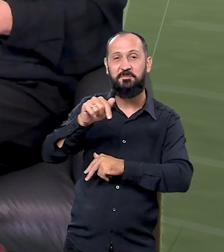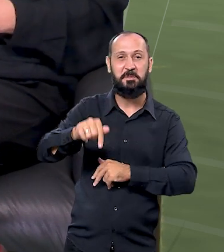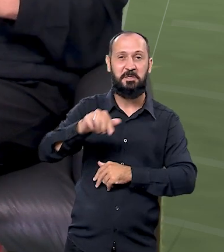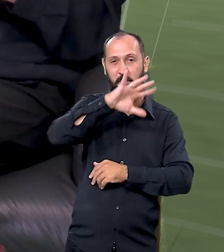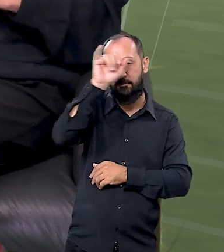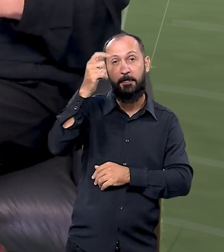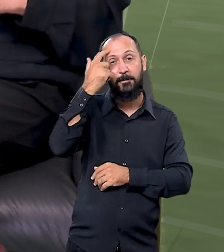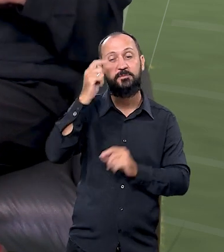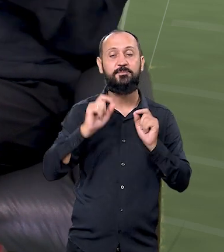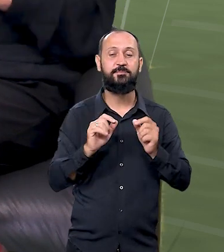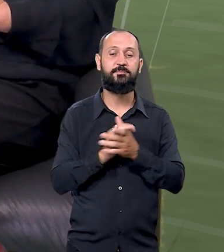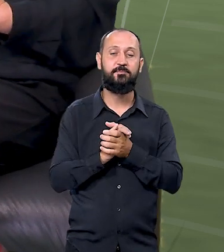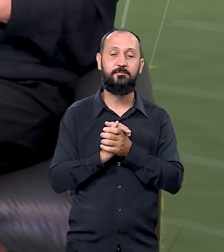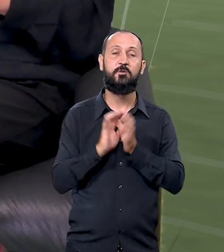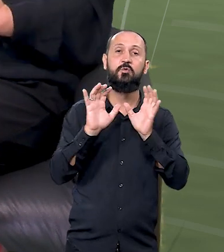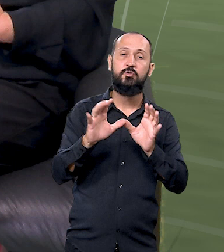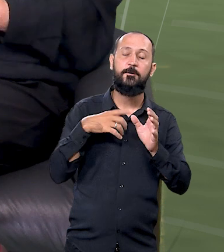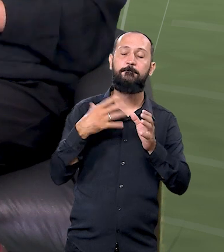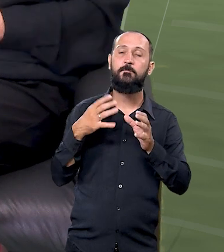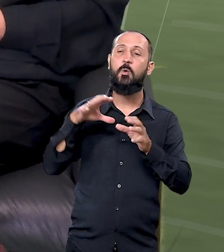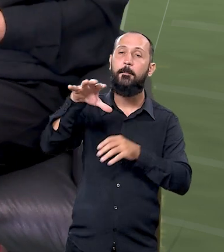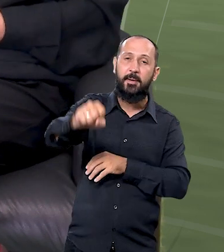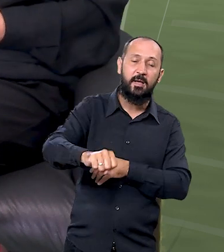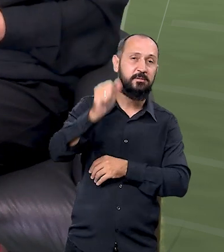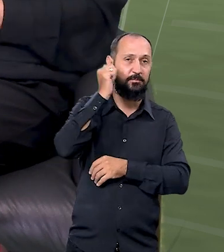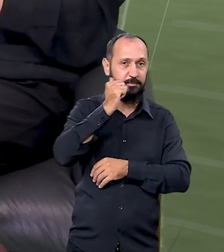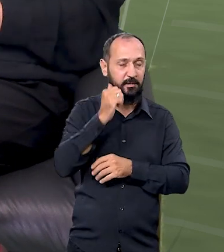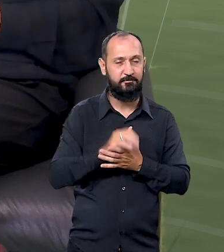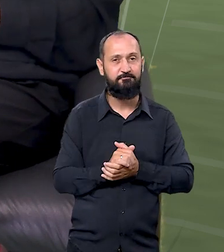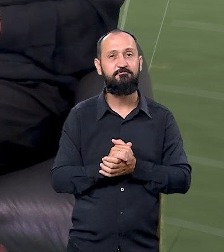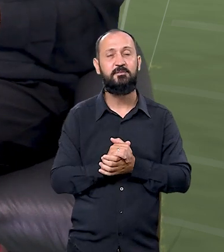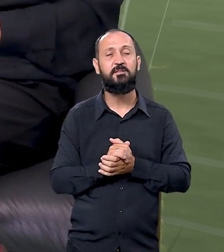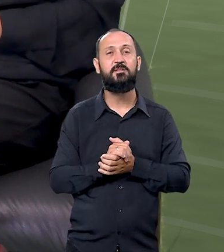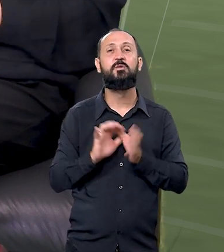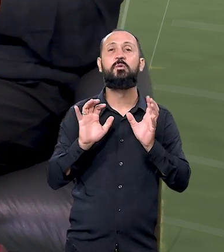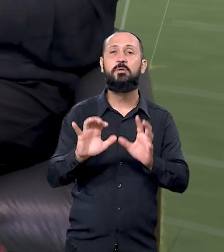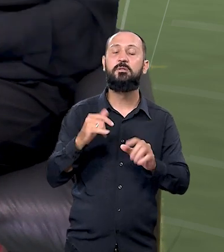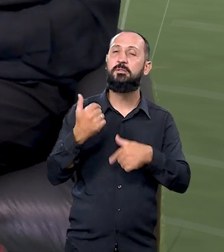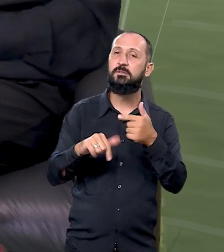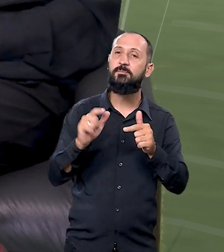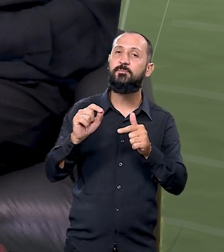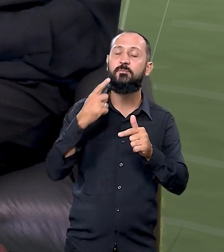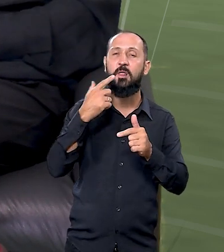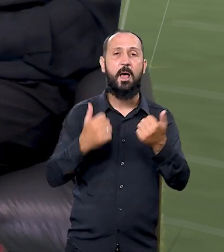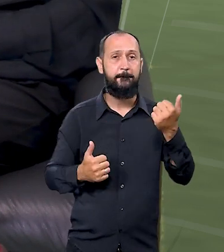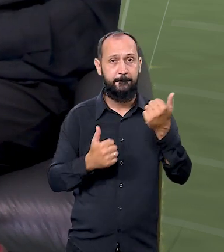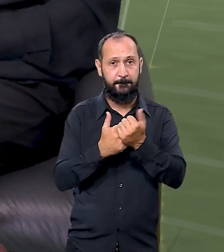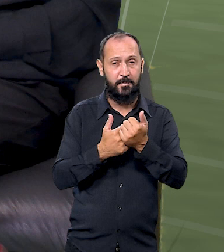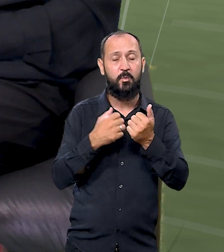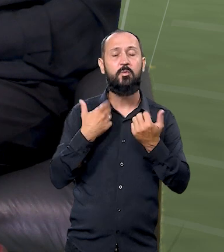que pensar? Mecanismo de transporte para essas mulheres. E a gente está trabalhando nesse sentido, buscando apoio do Ministério das